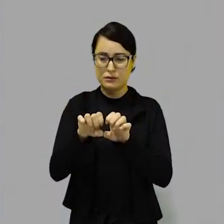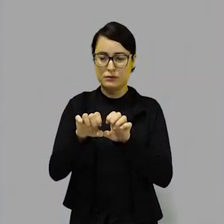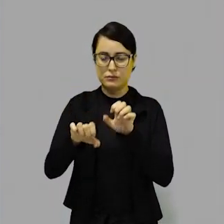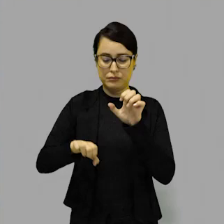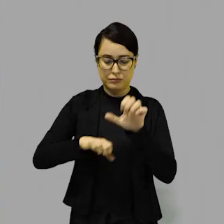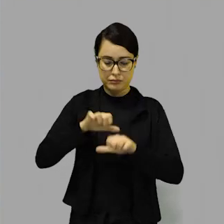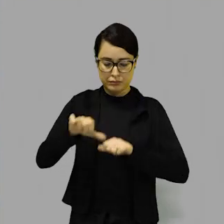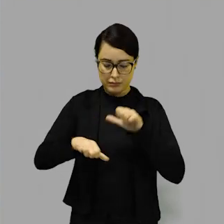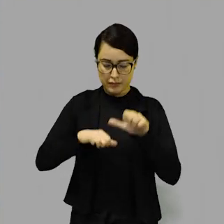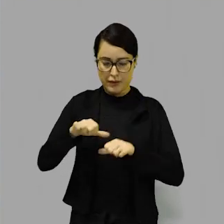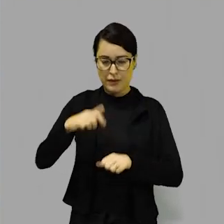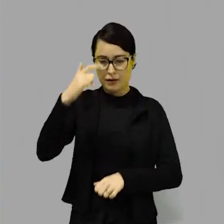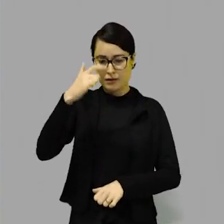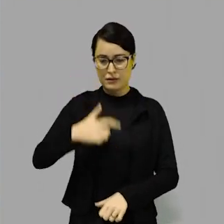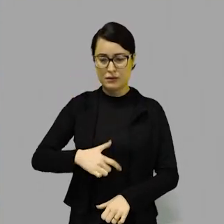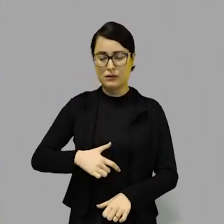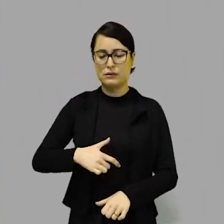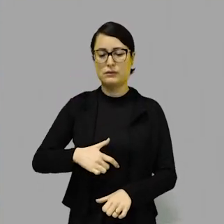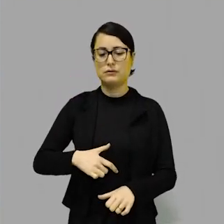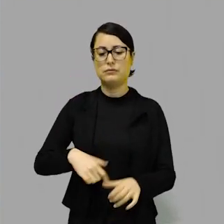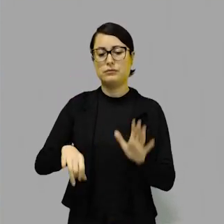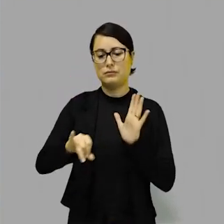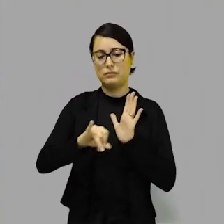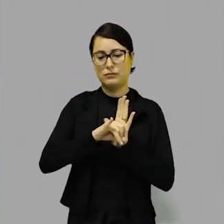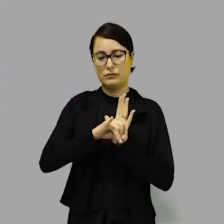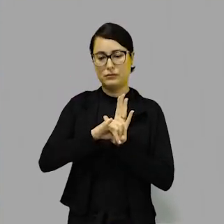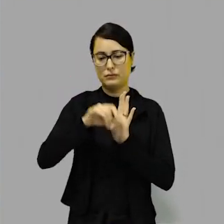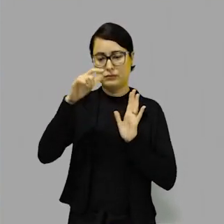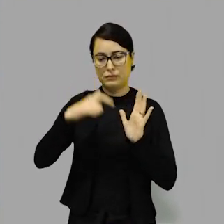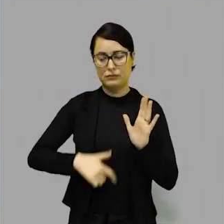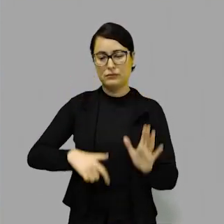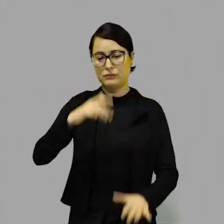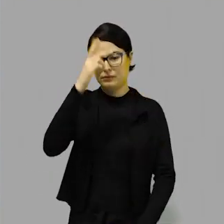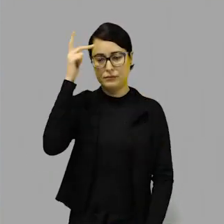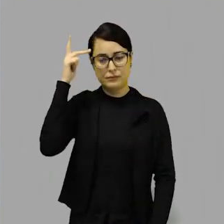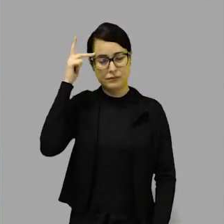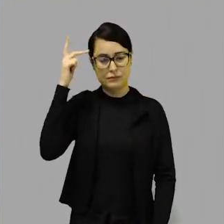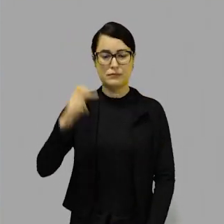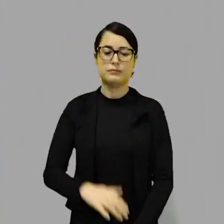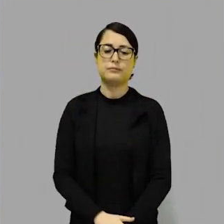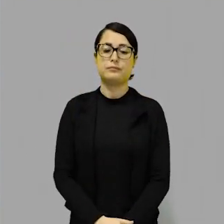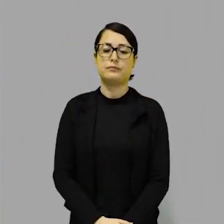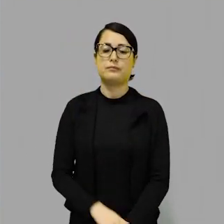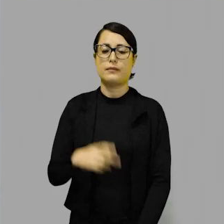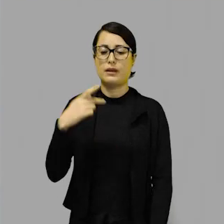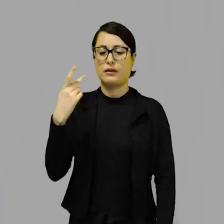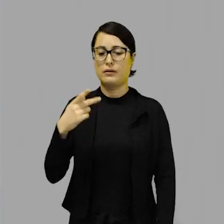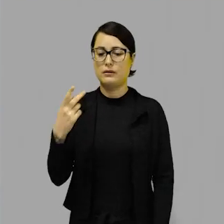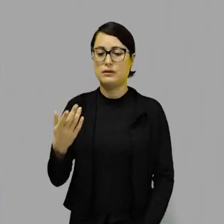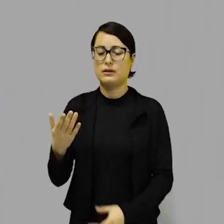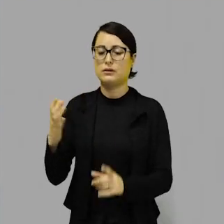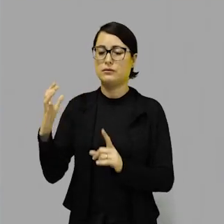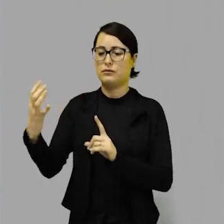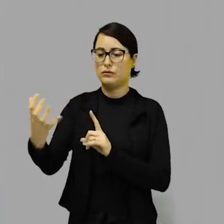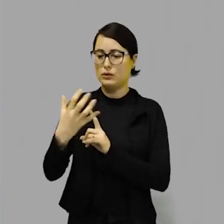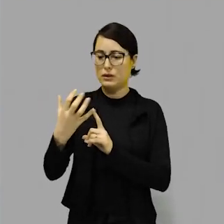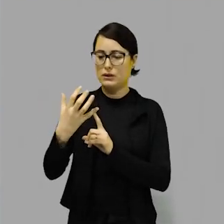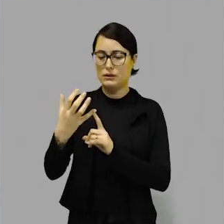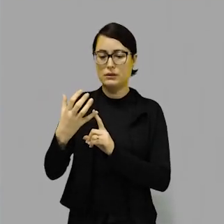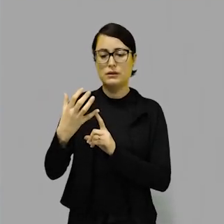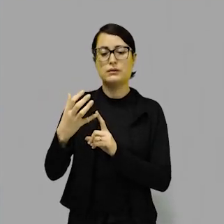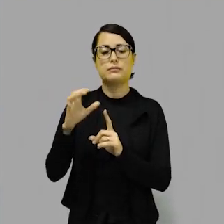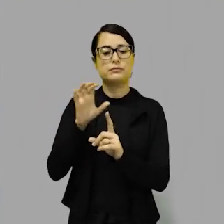personalidade, forma a identidade do indivíduo, ok? Por isso que a gente fala de uma influência mútua, de uma